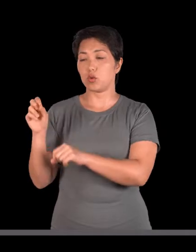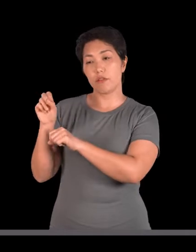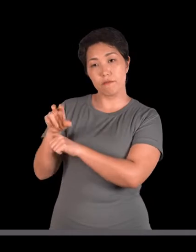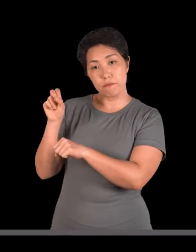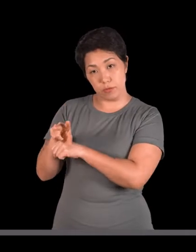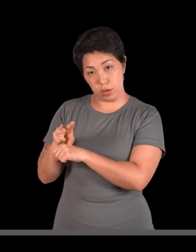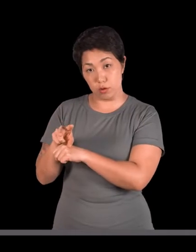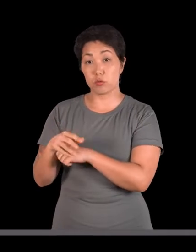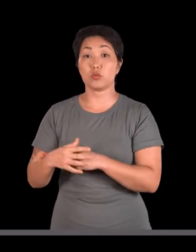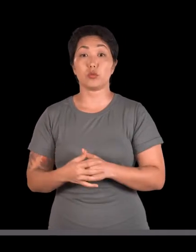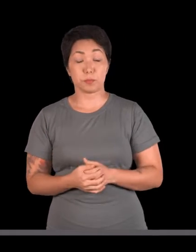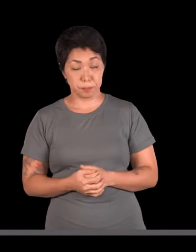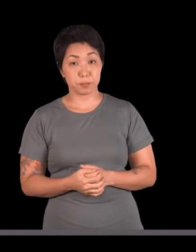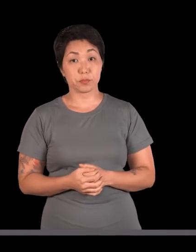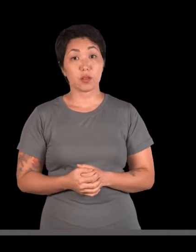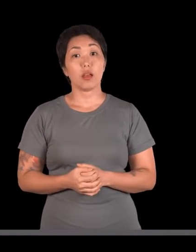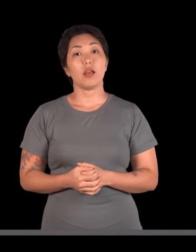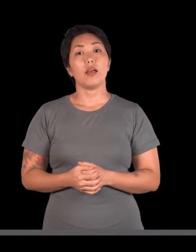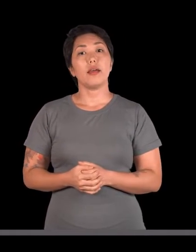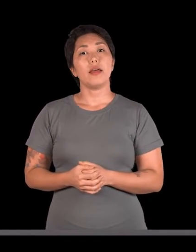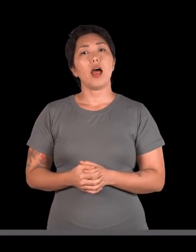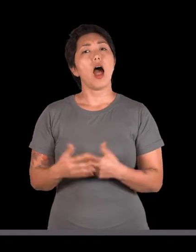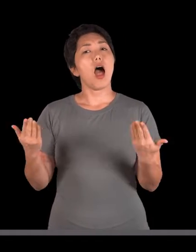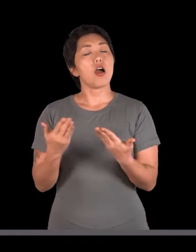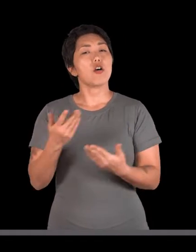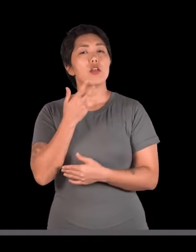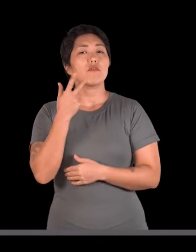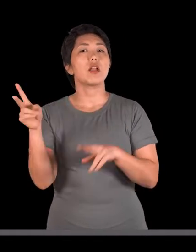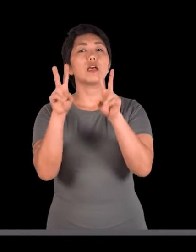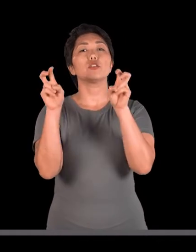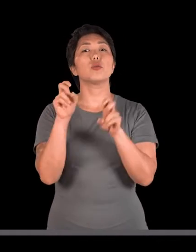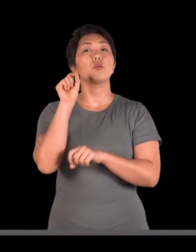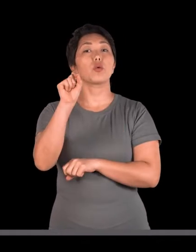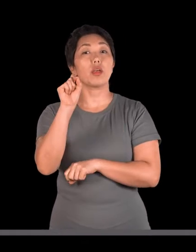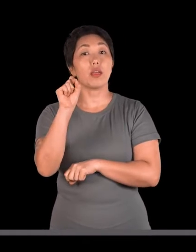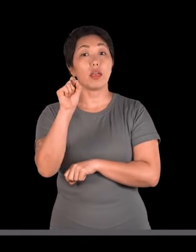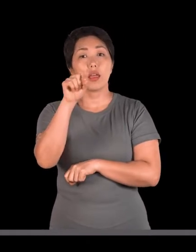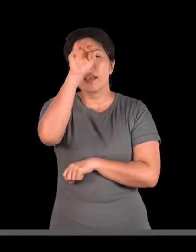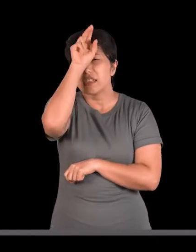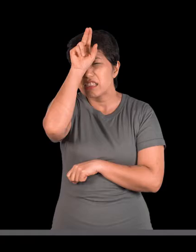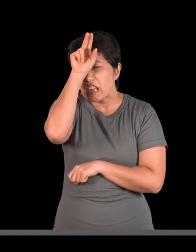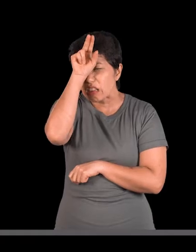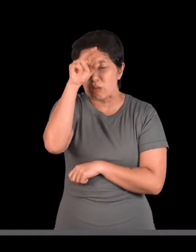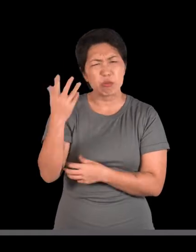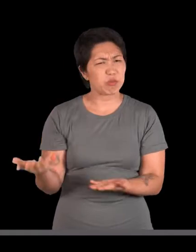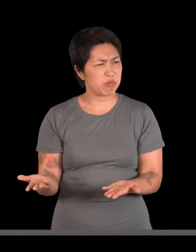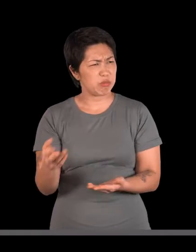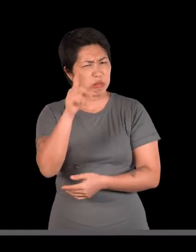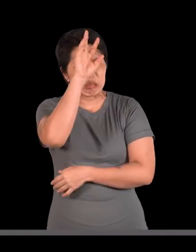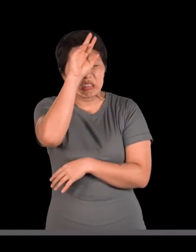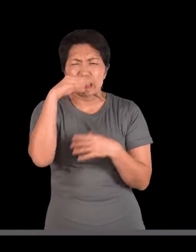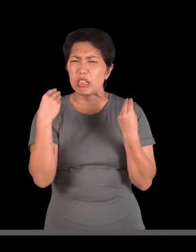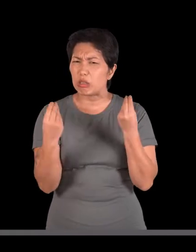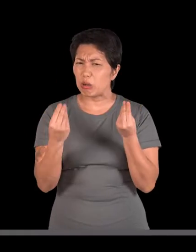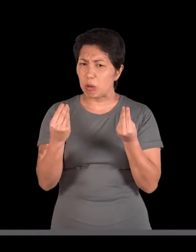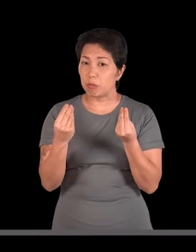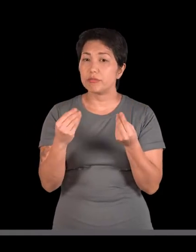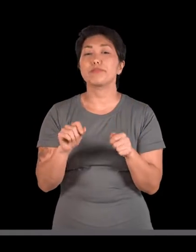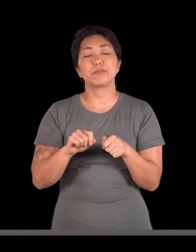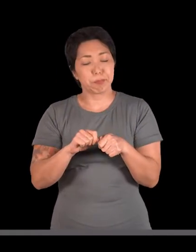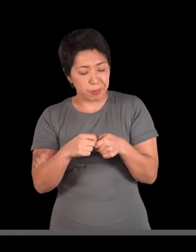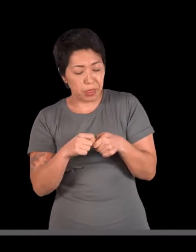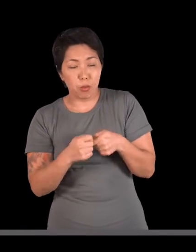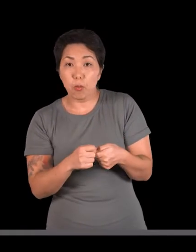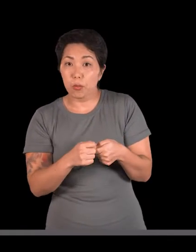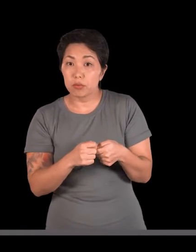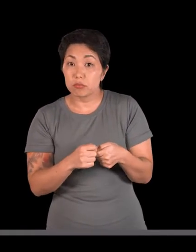levar aí a AIDS, a síndrome da imunodeficiência adquirida. E eu quero falar um causado por um inseto. Inseto?